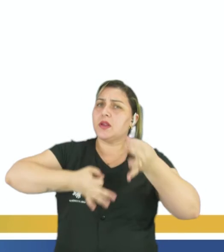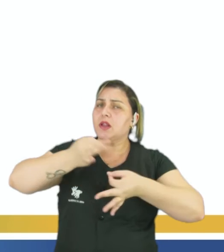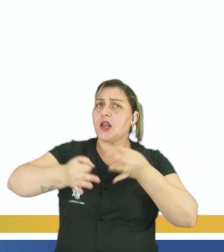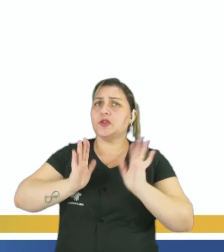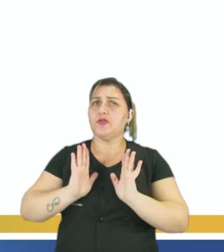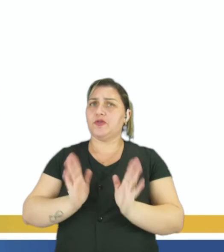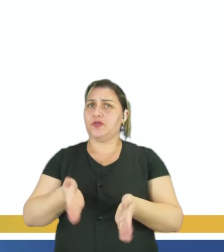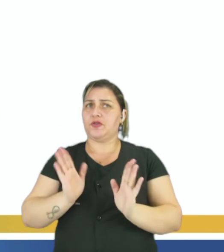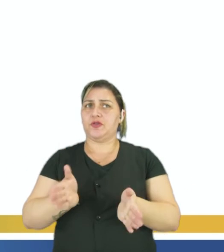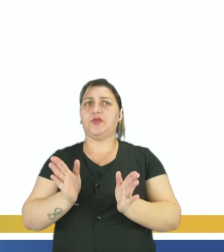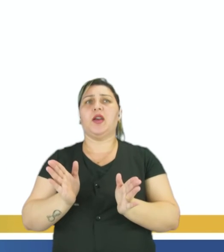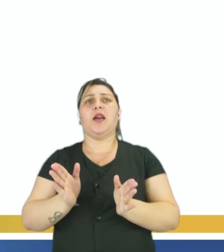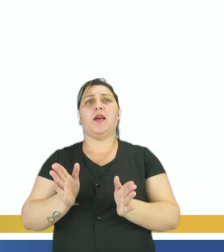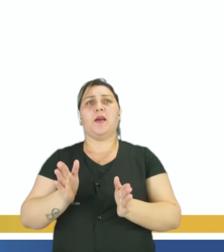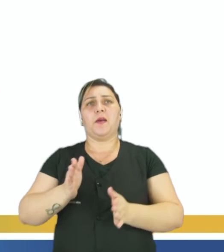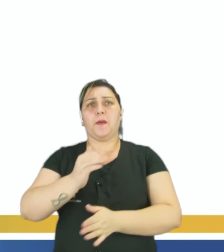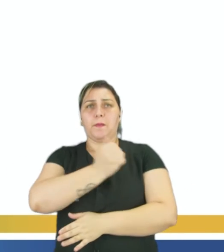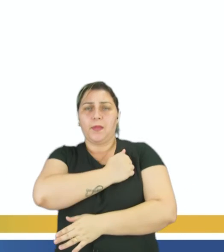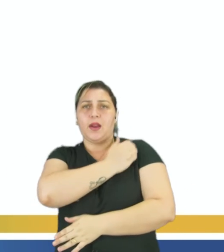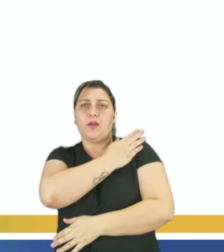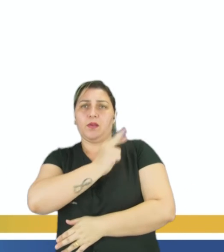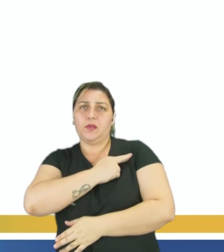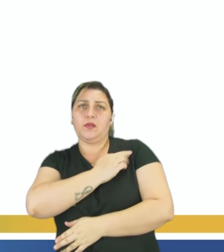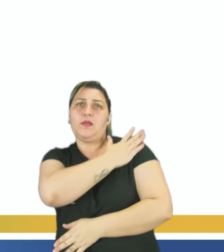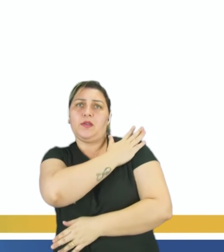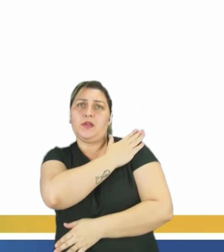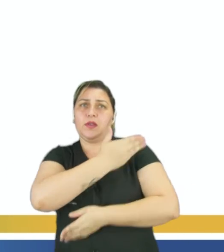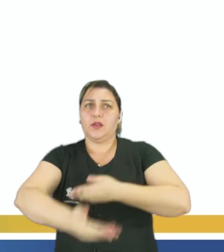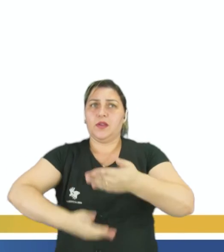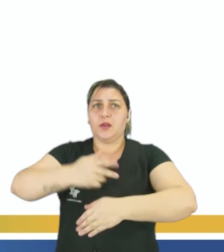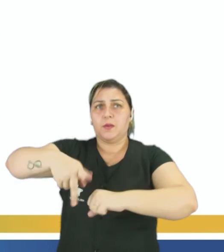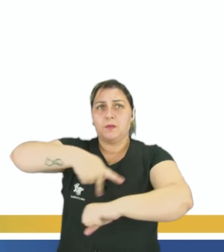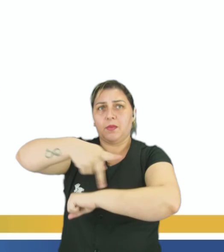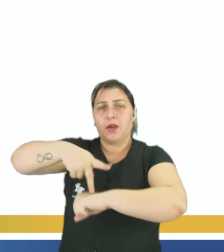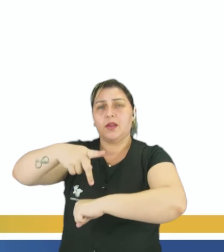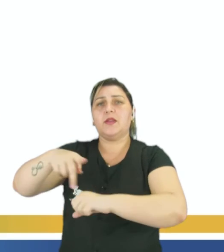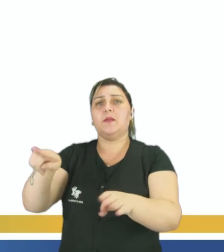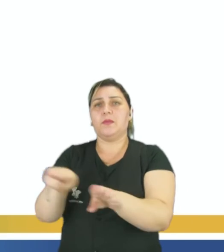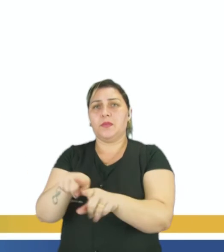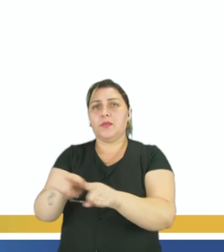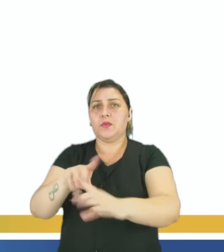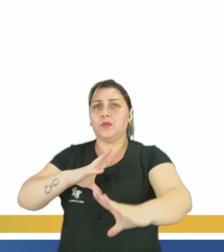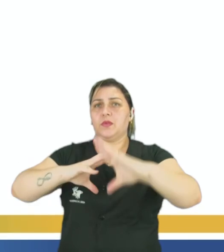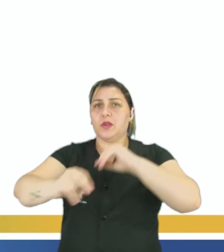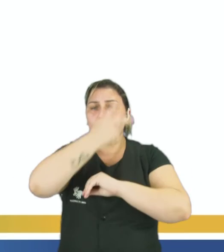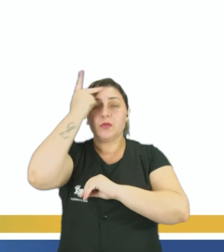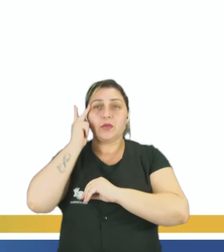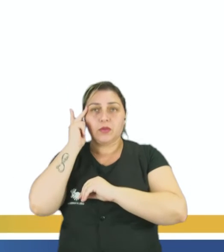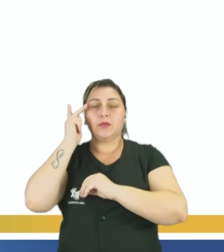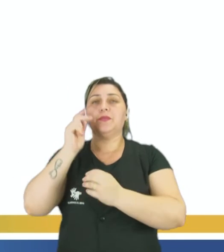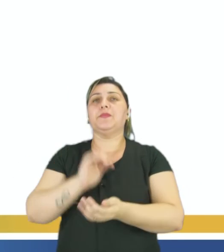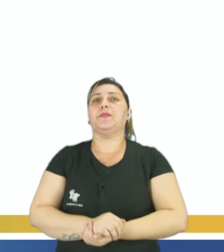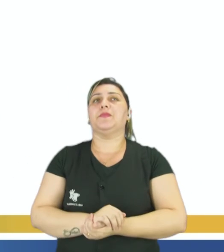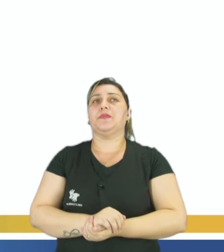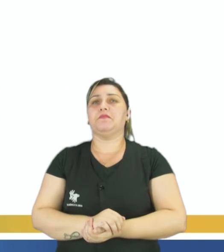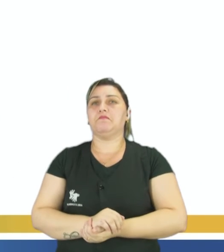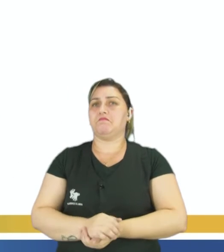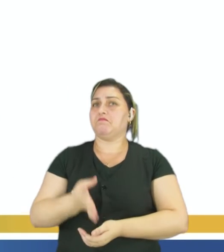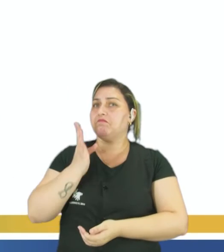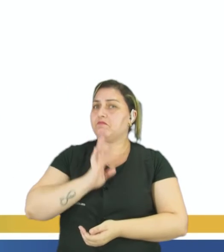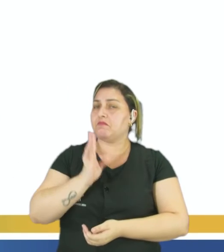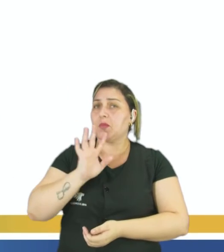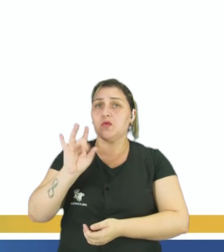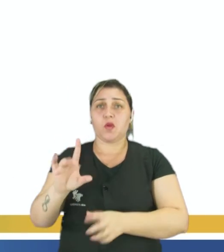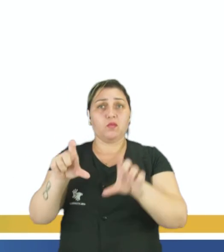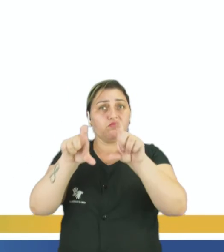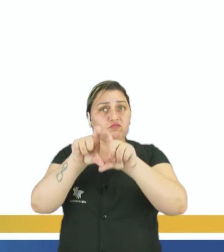já que se levanta questões sobre preconceito racial, relação entre países e até mesmo sobre os refugiados. Então, olha que interessante,